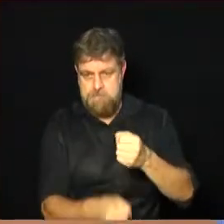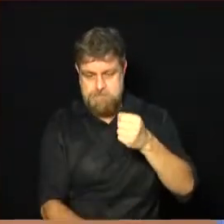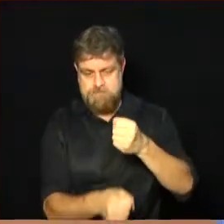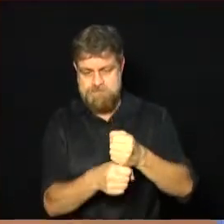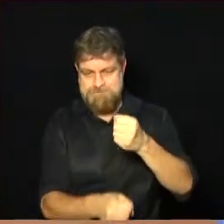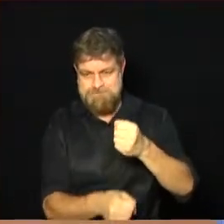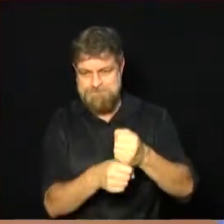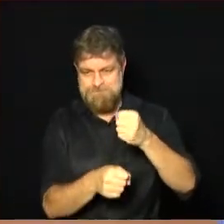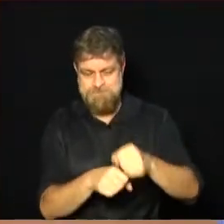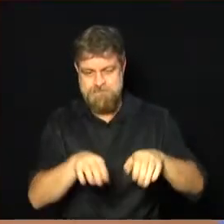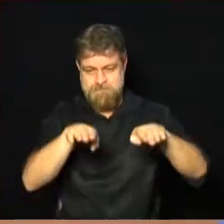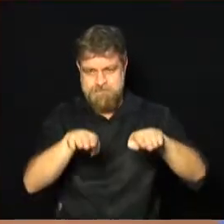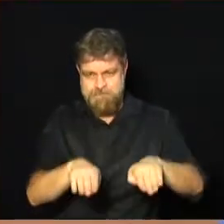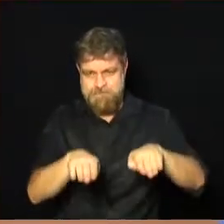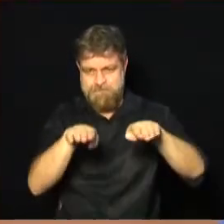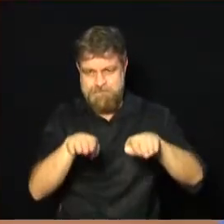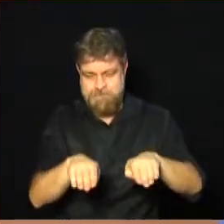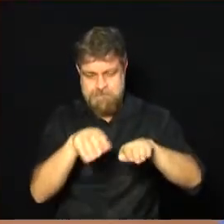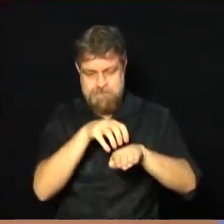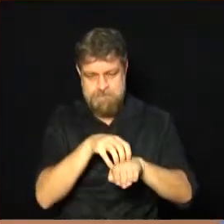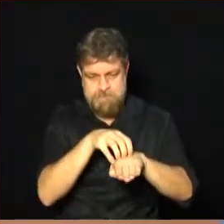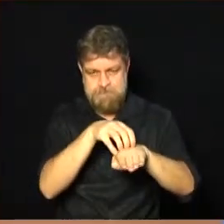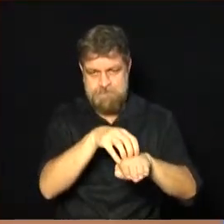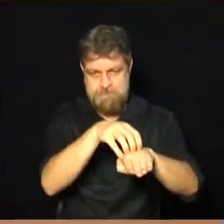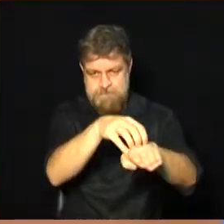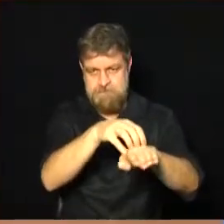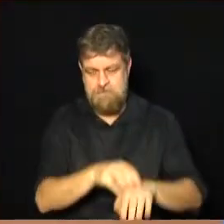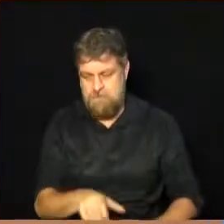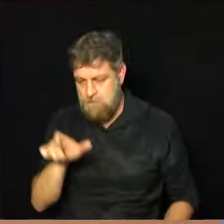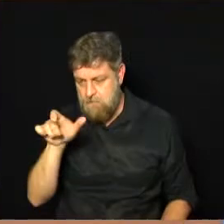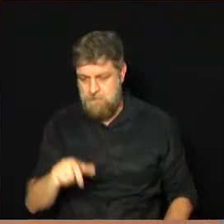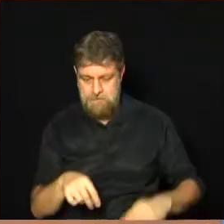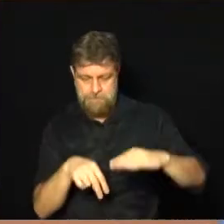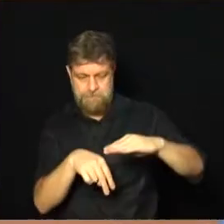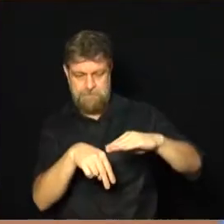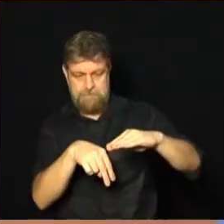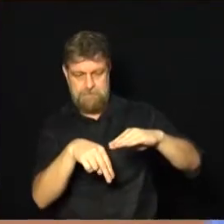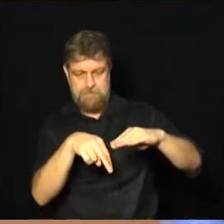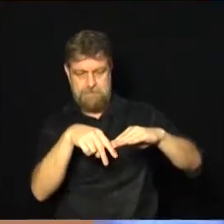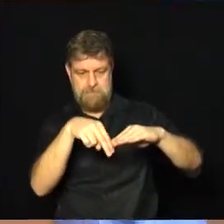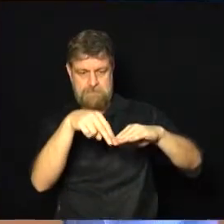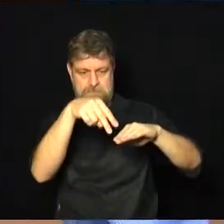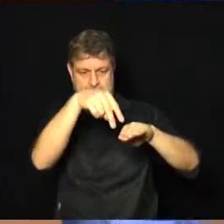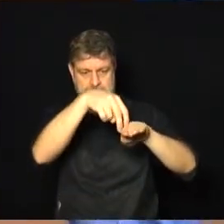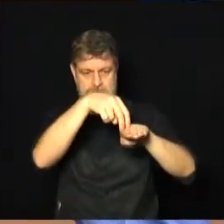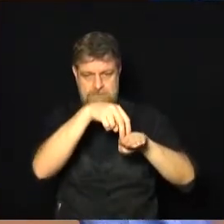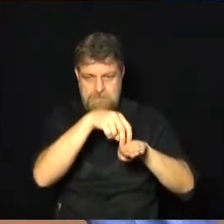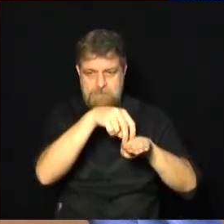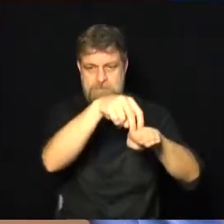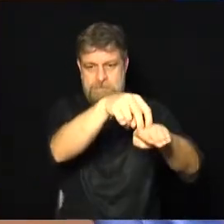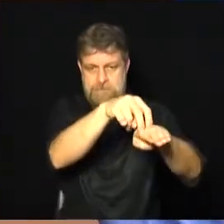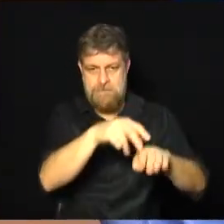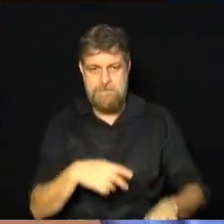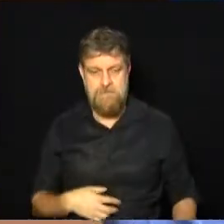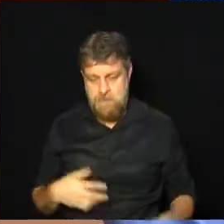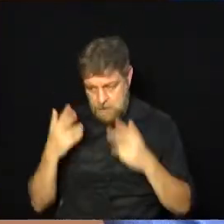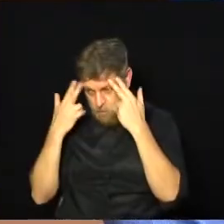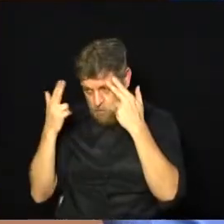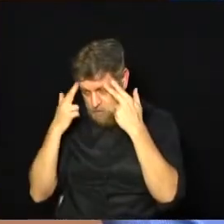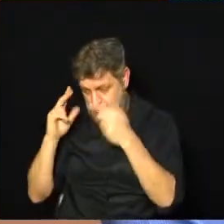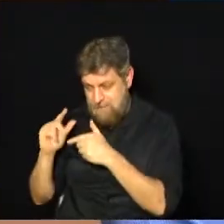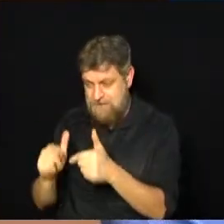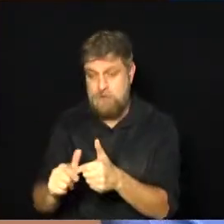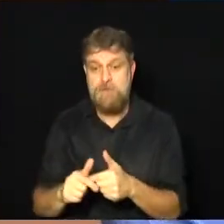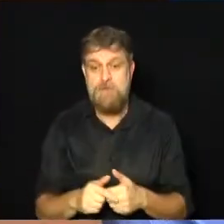etc., e o acesso para o cidadão ele sai do nível do chão. Então, esse é o sistema convencional. O que a gente fez com